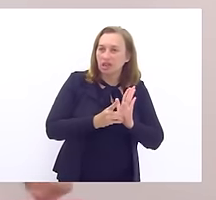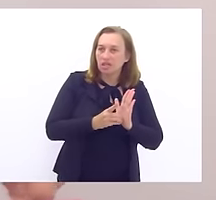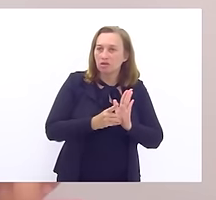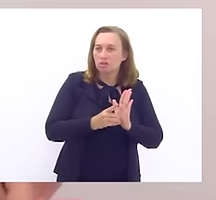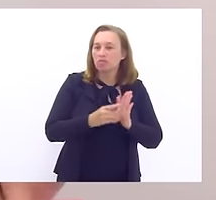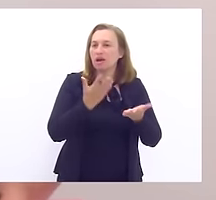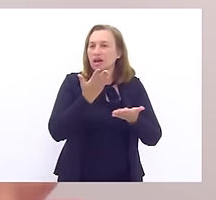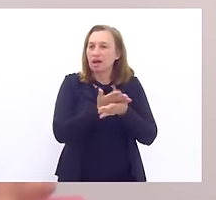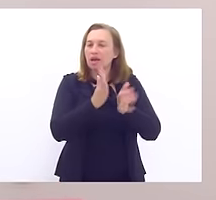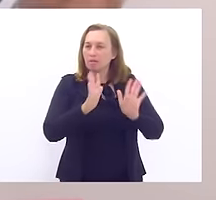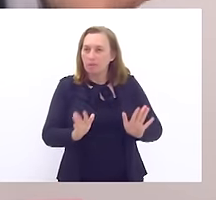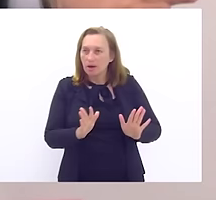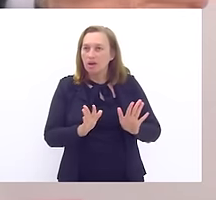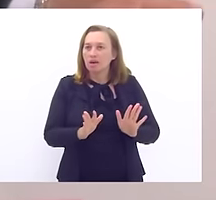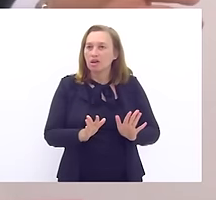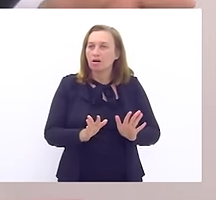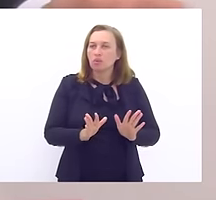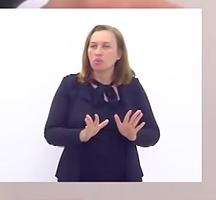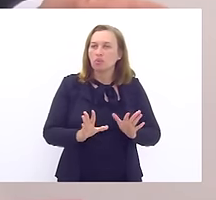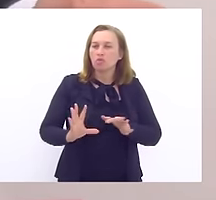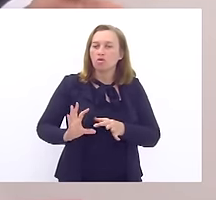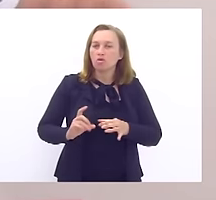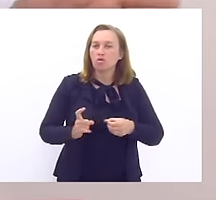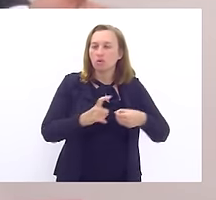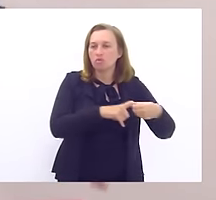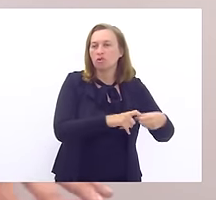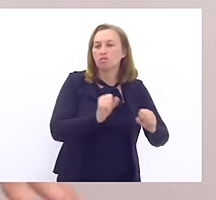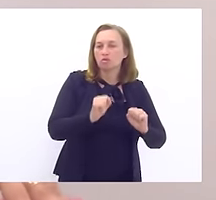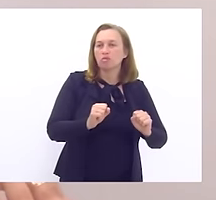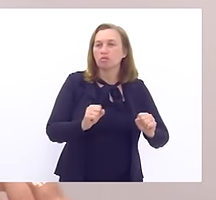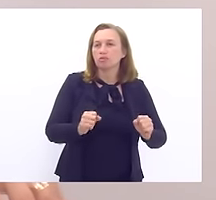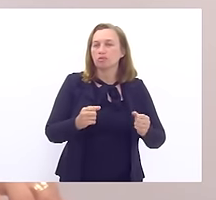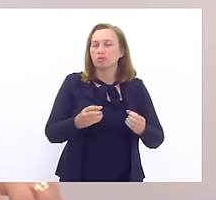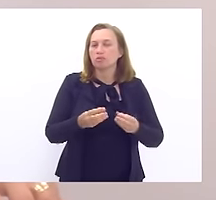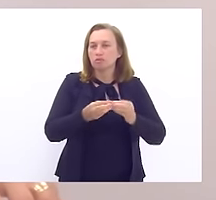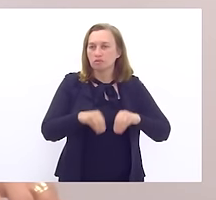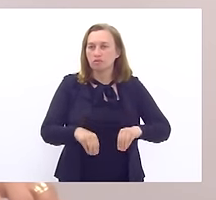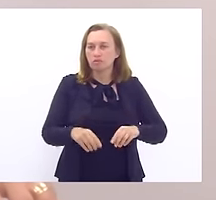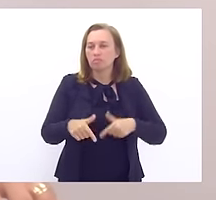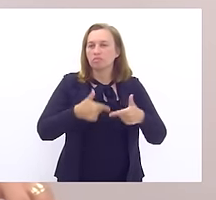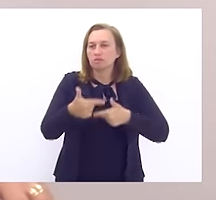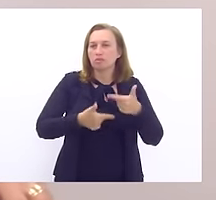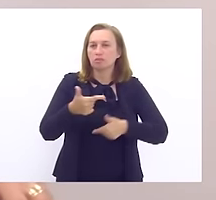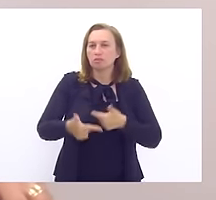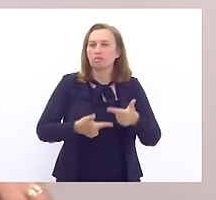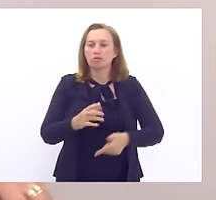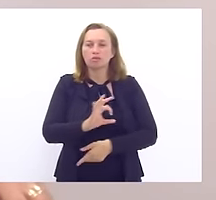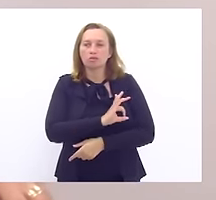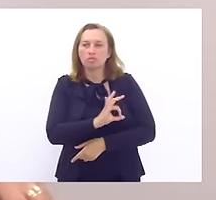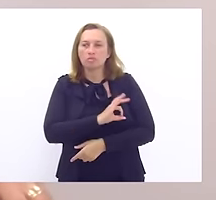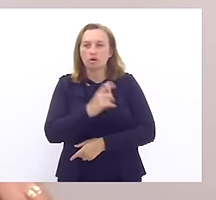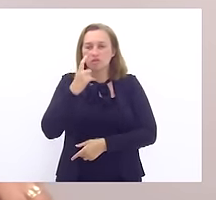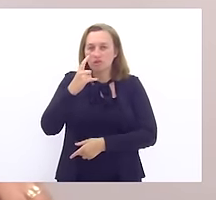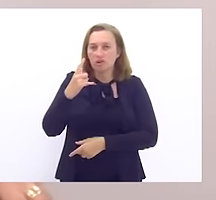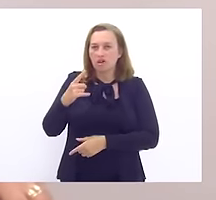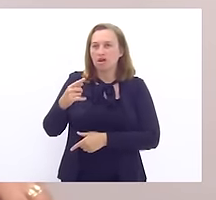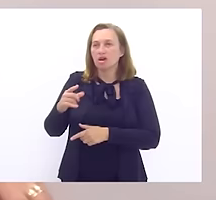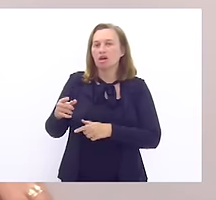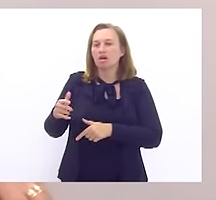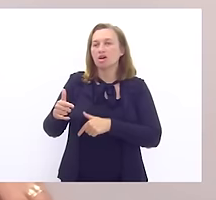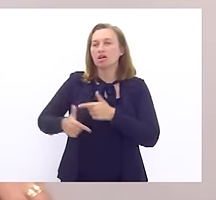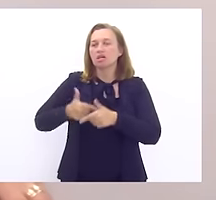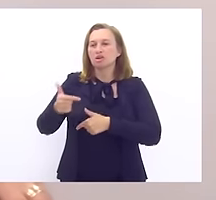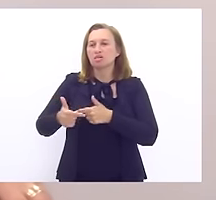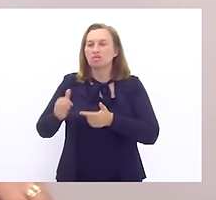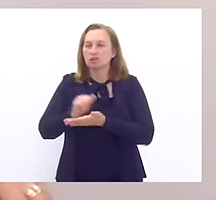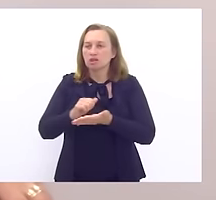para acabar com a vigência dos Conventos que pode pode prejudicar atividade policial inclusive mas se puderem rever a participação do Detran até porque